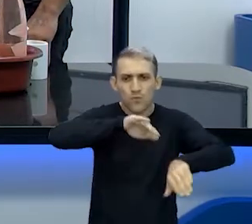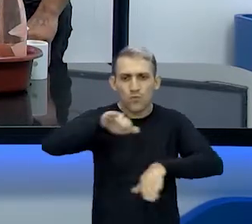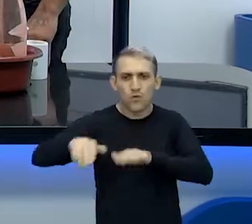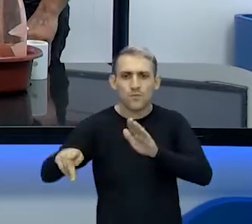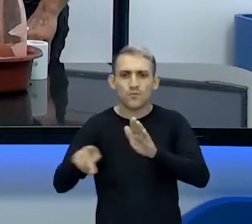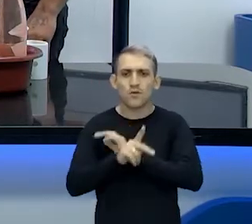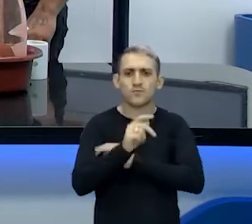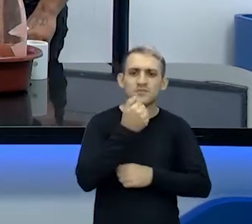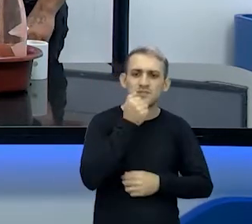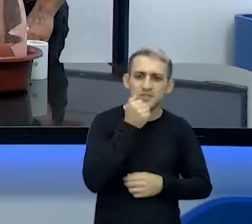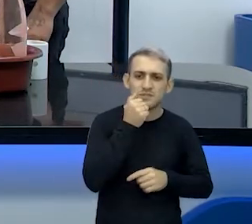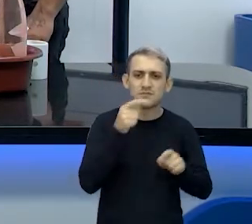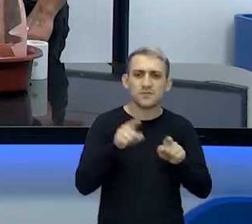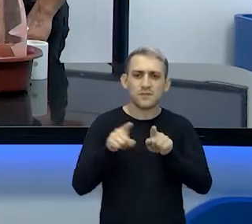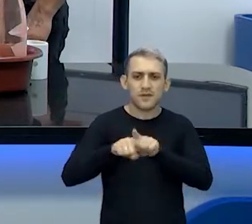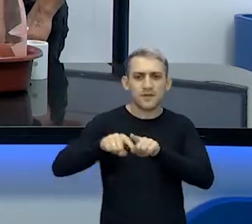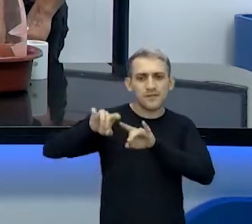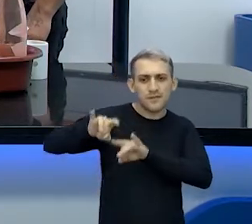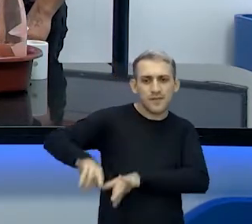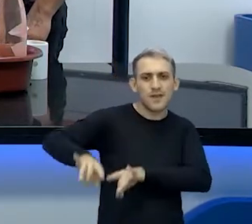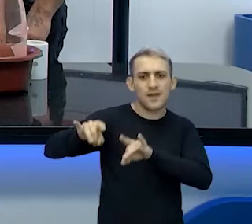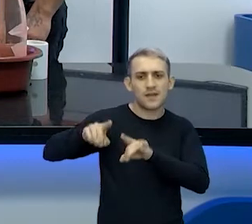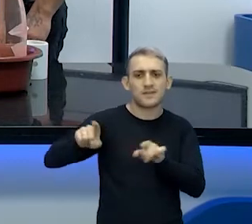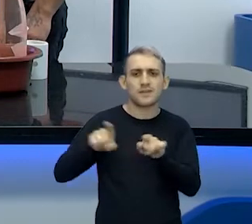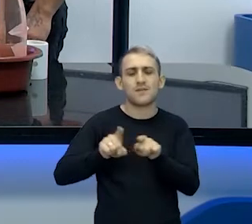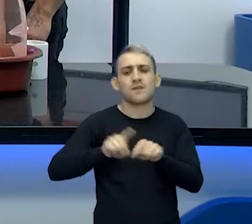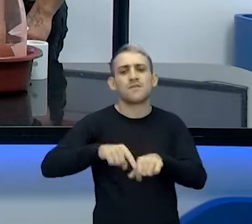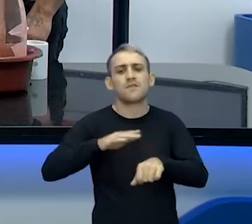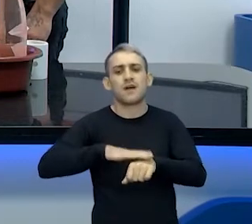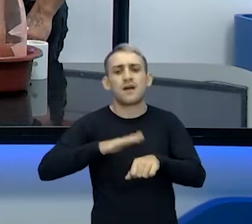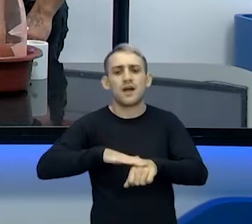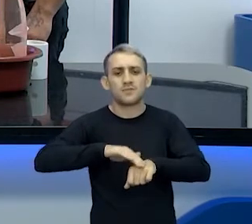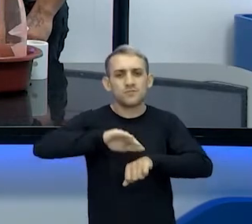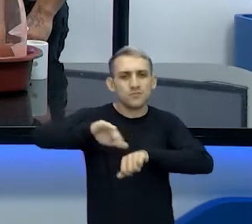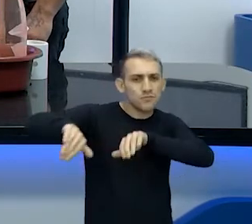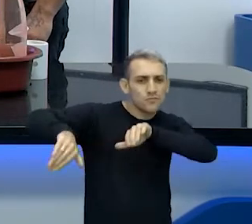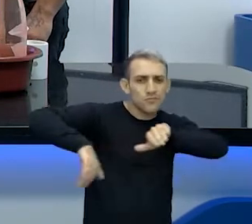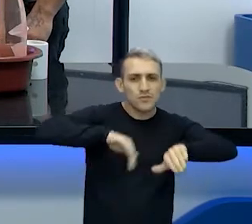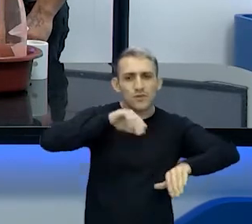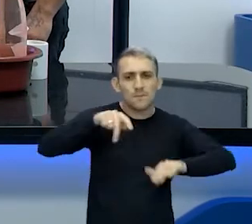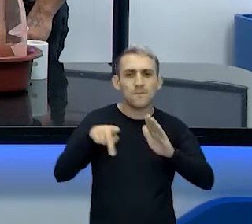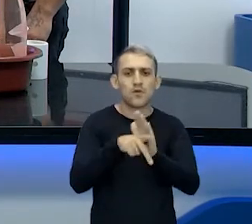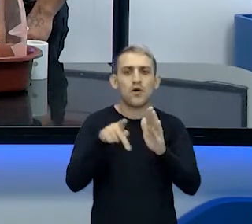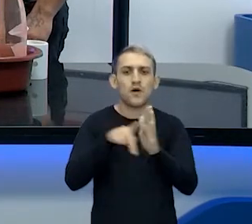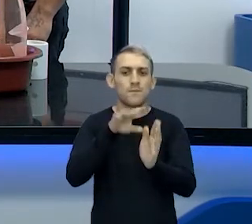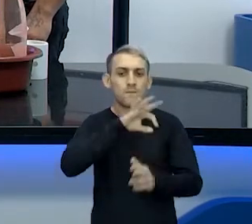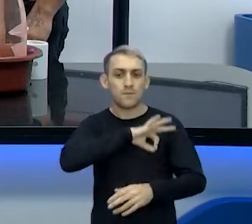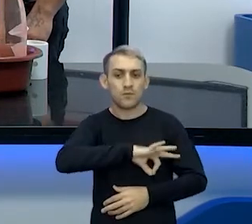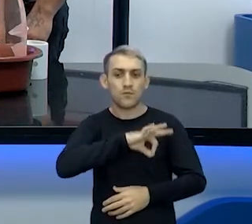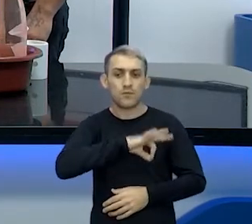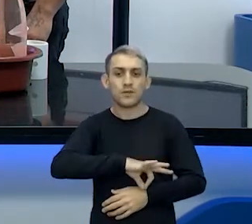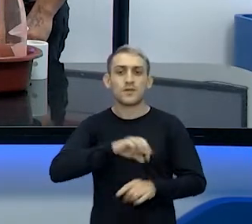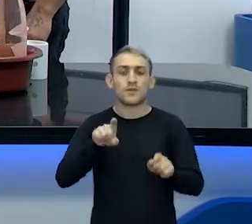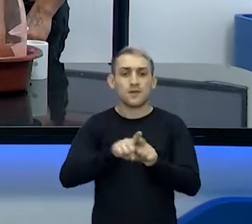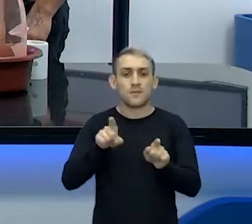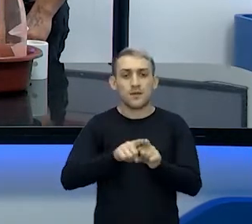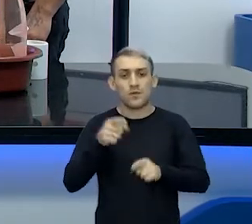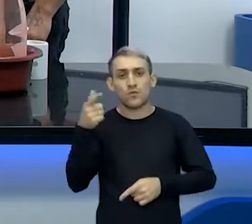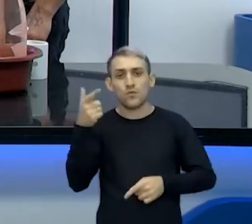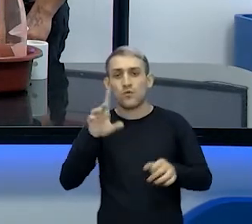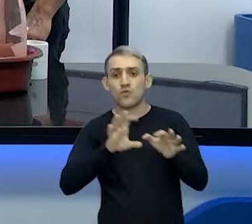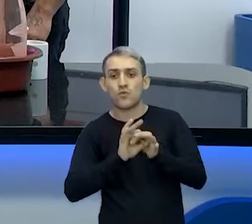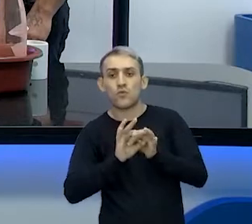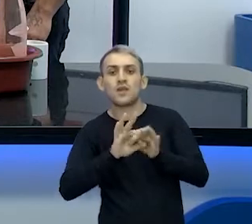mergulho técnico, o mergulho feito pela parte militar, o mergulho livre ou